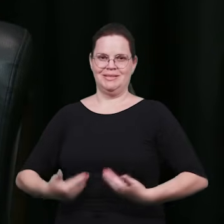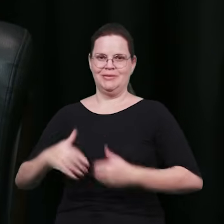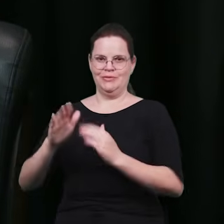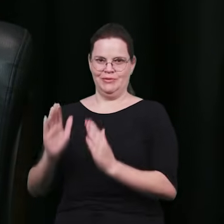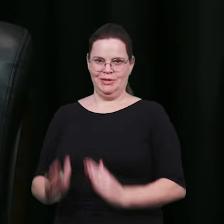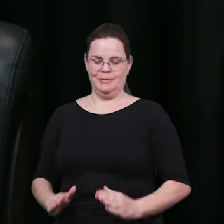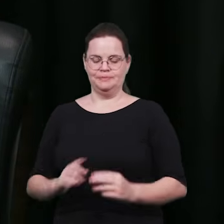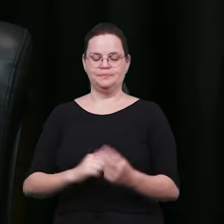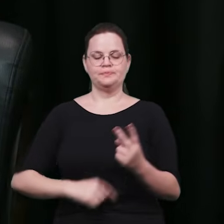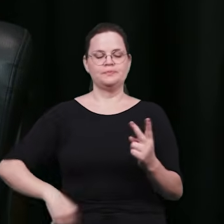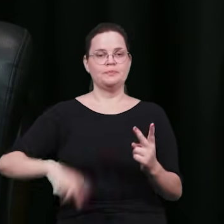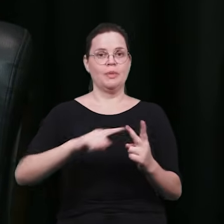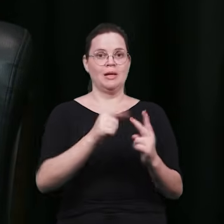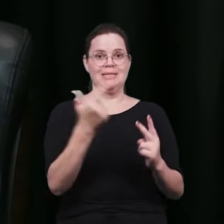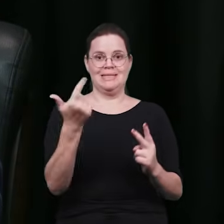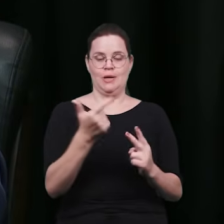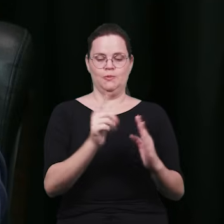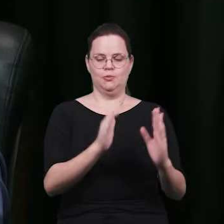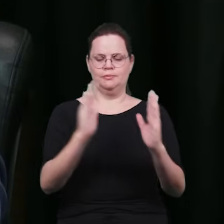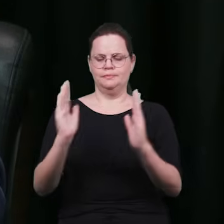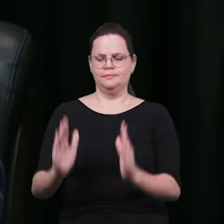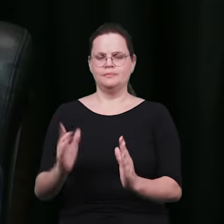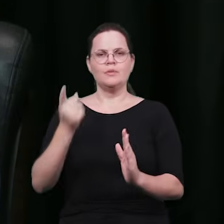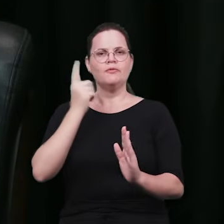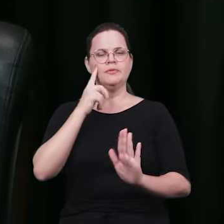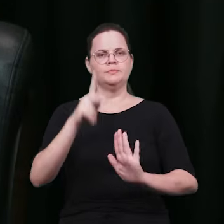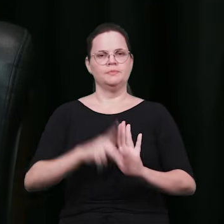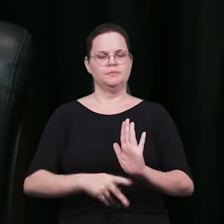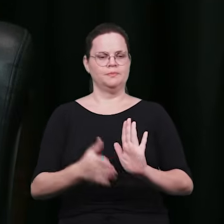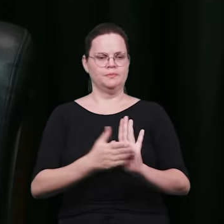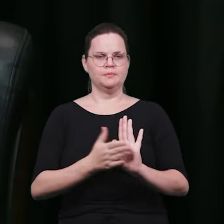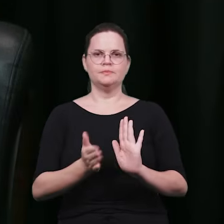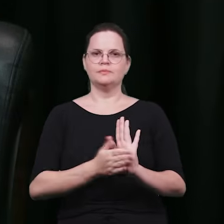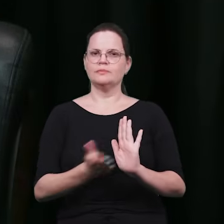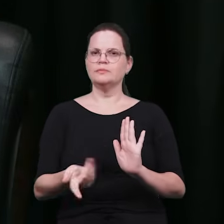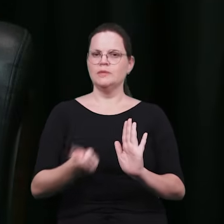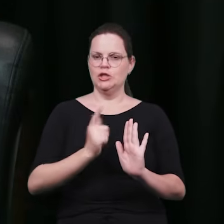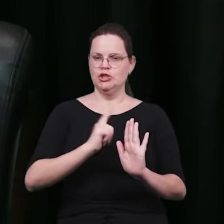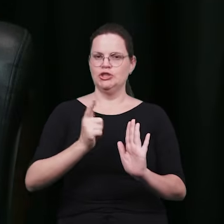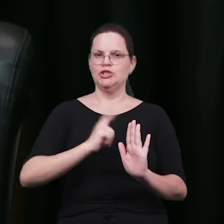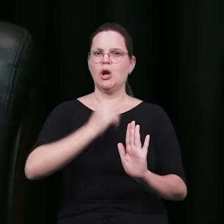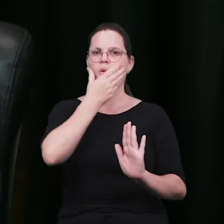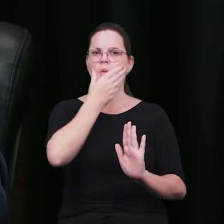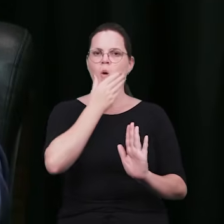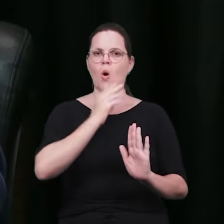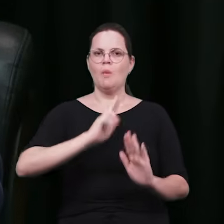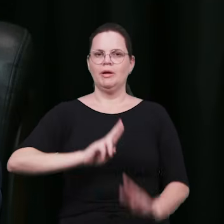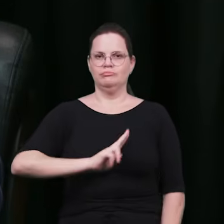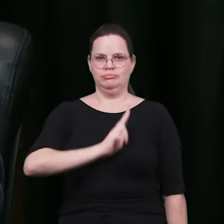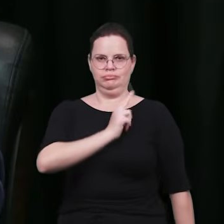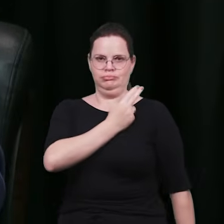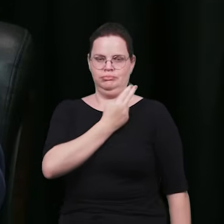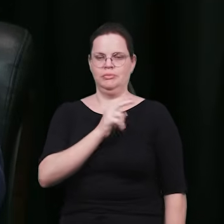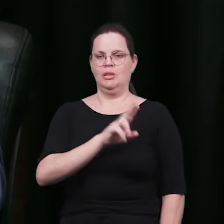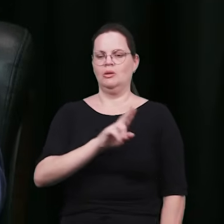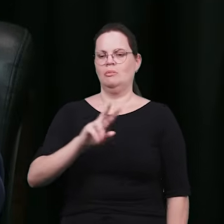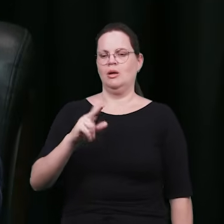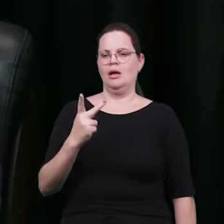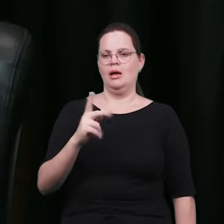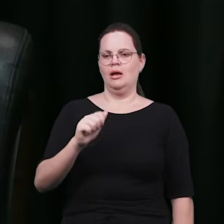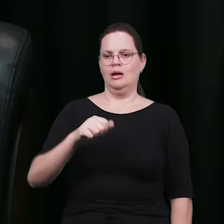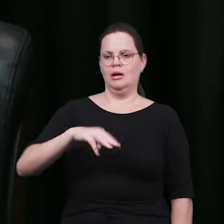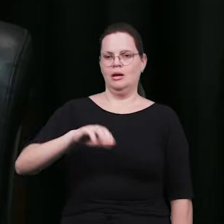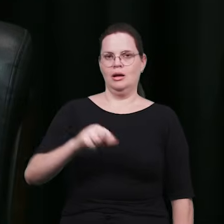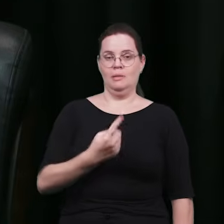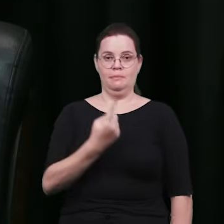segundo episódio, nós vimos o plano ali elaborado por Amã, que é a figura do